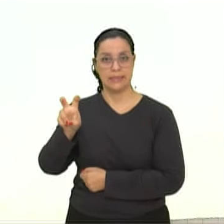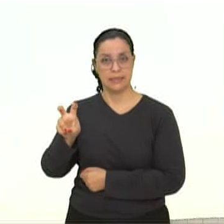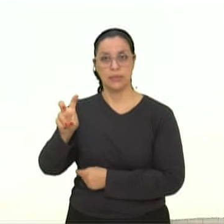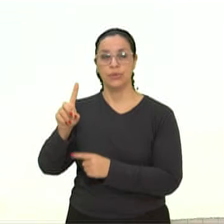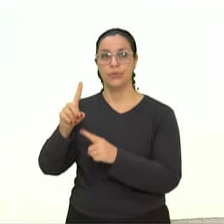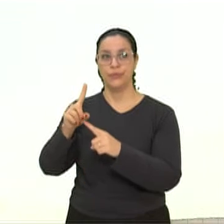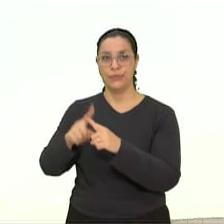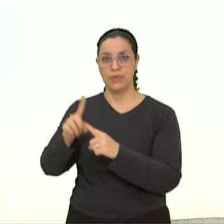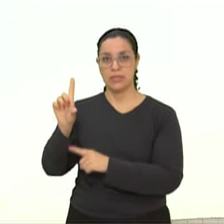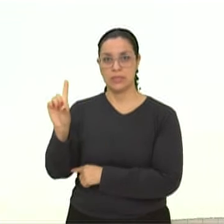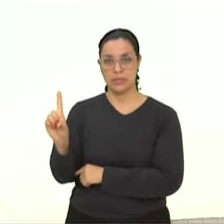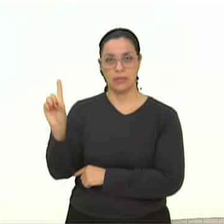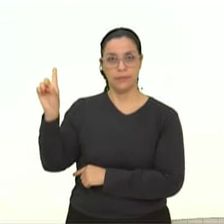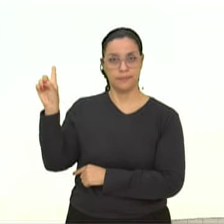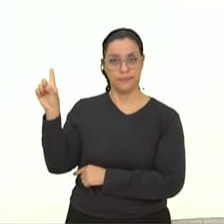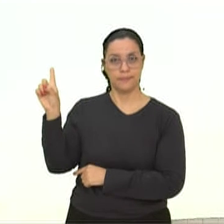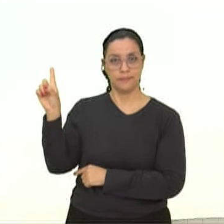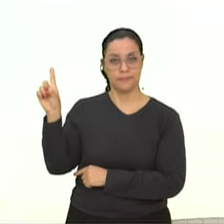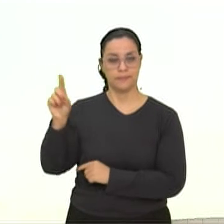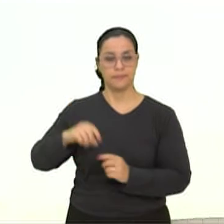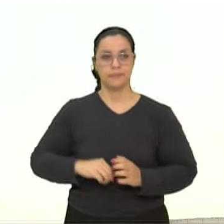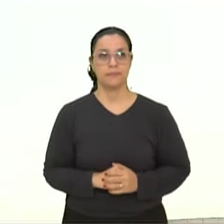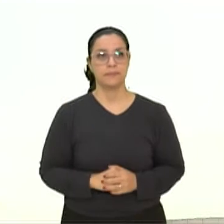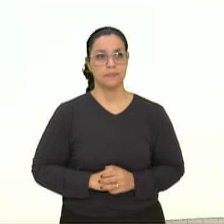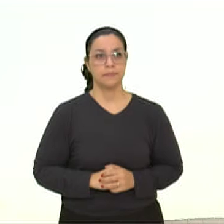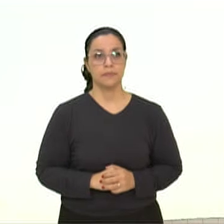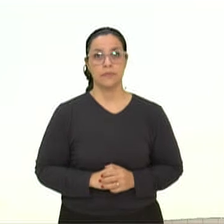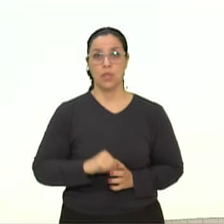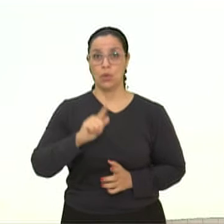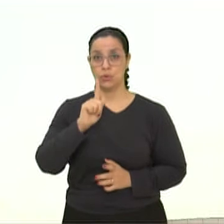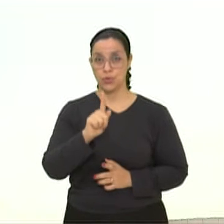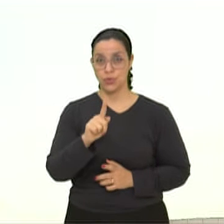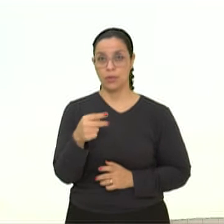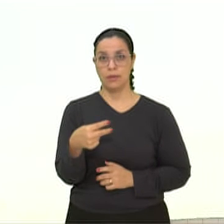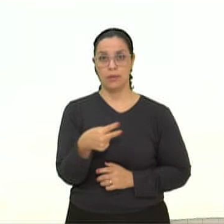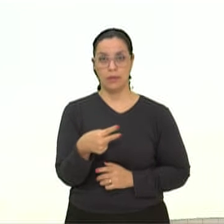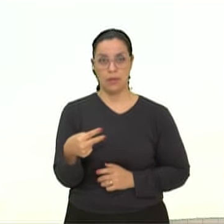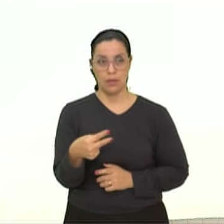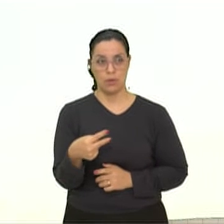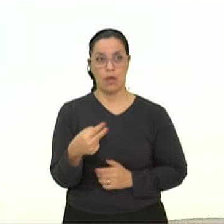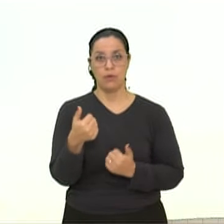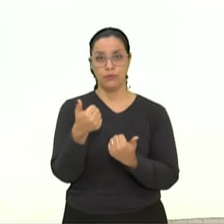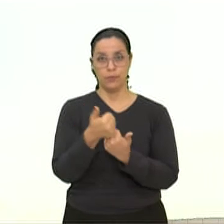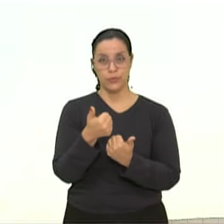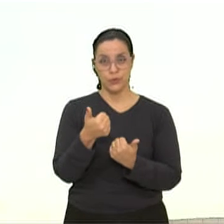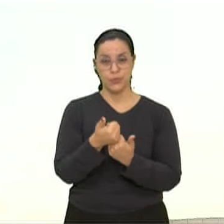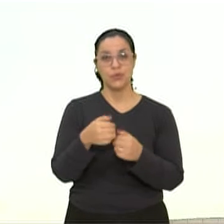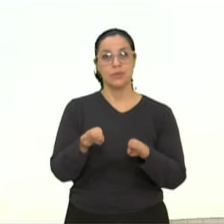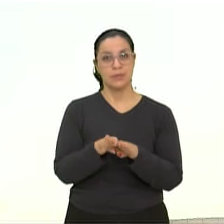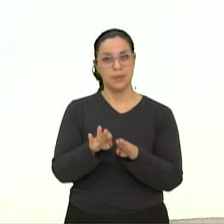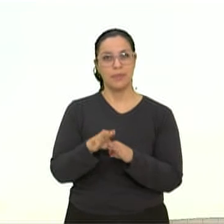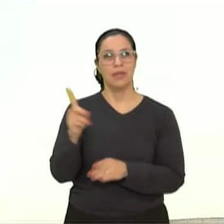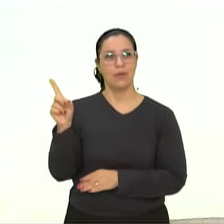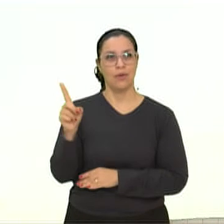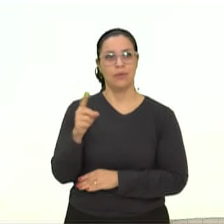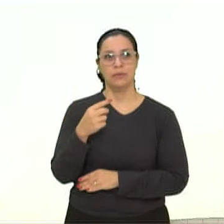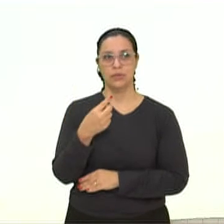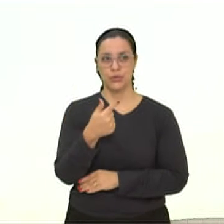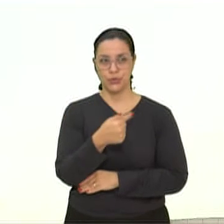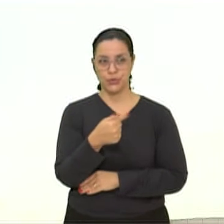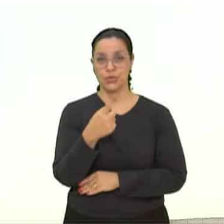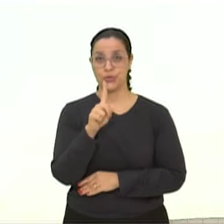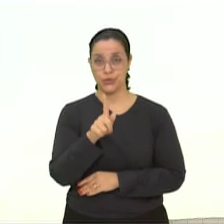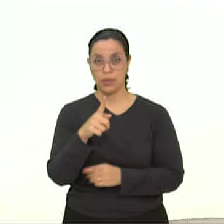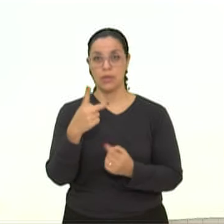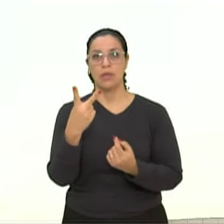é g de d igual a 2,35d, ok? Então, a gente troca o d novamente por 3,3, está